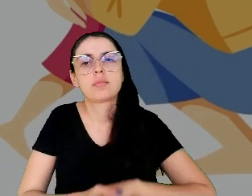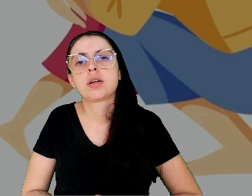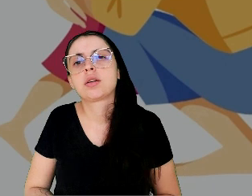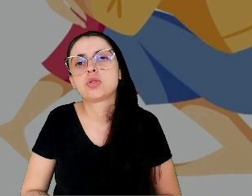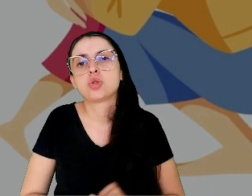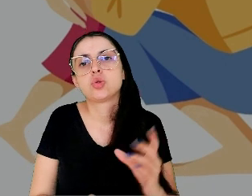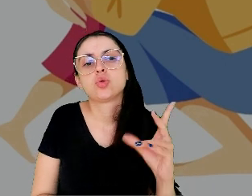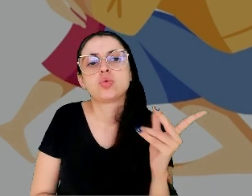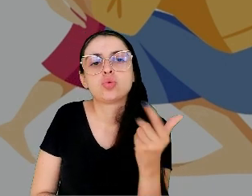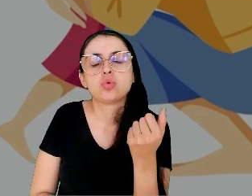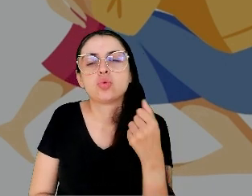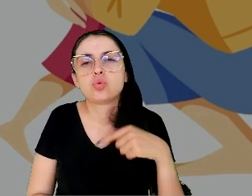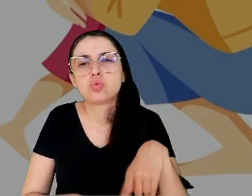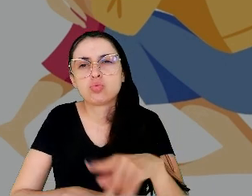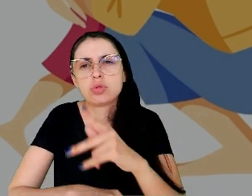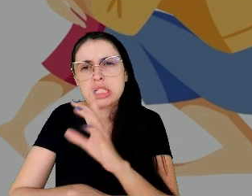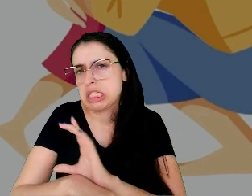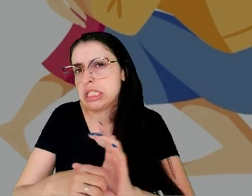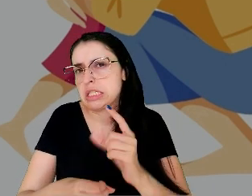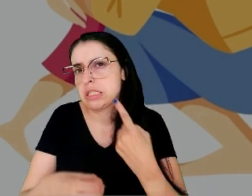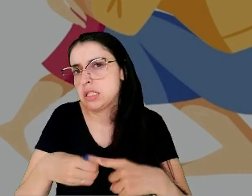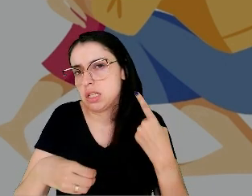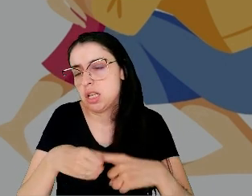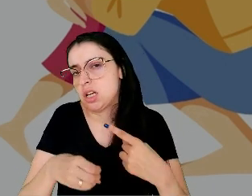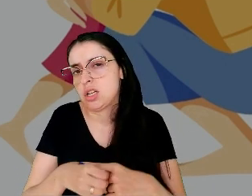zoneamento urbano, enfim,